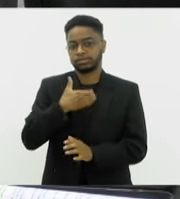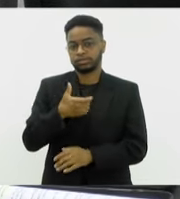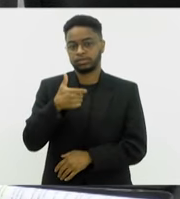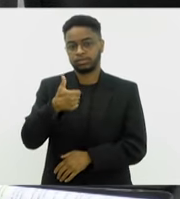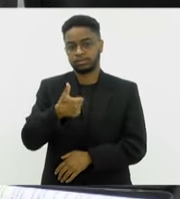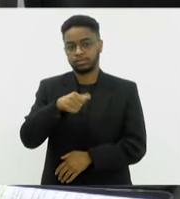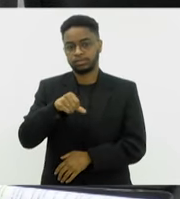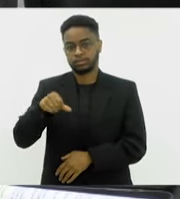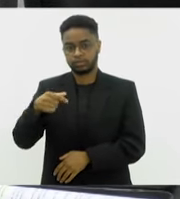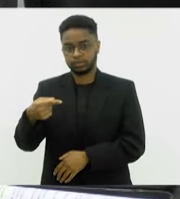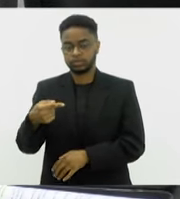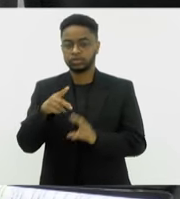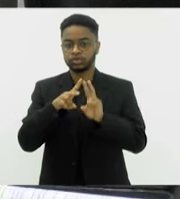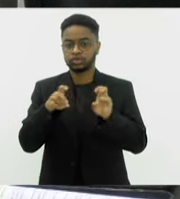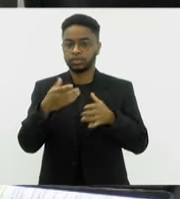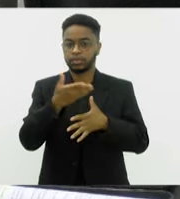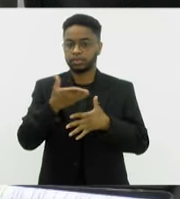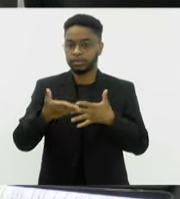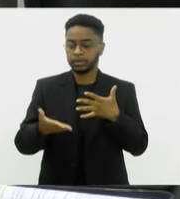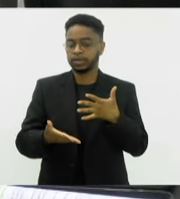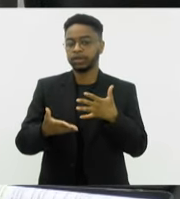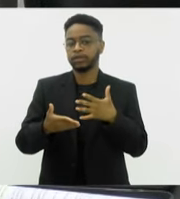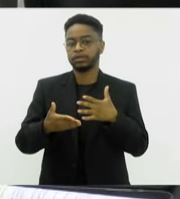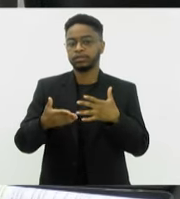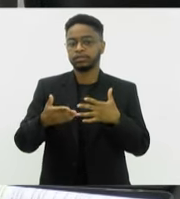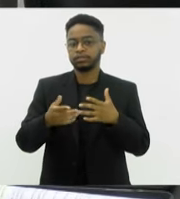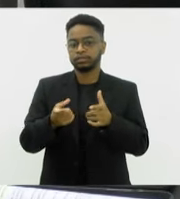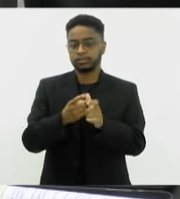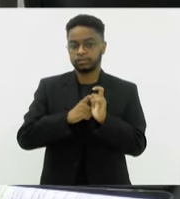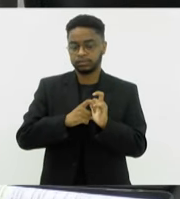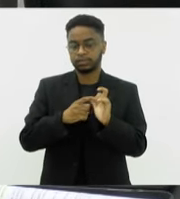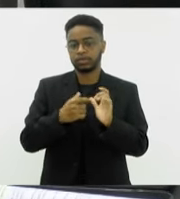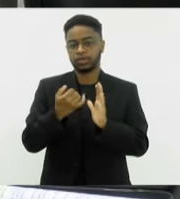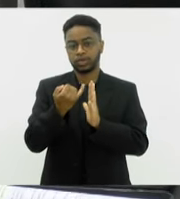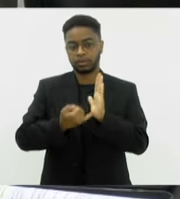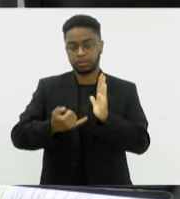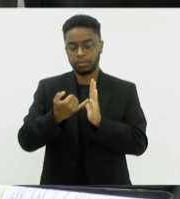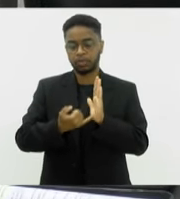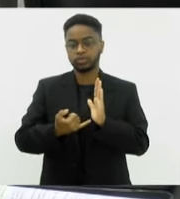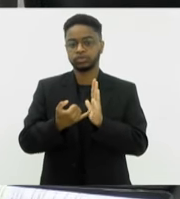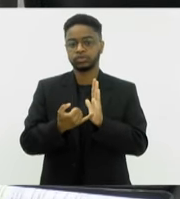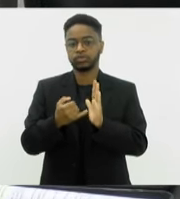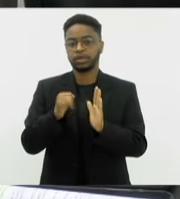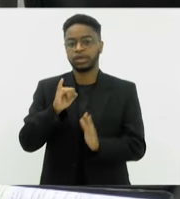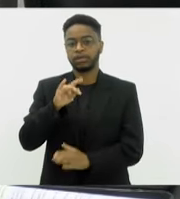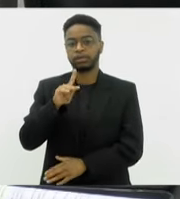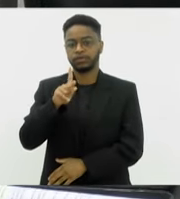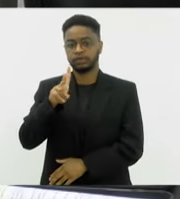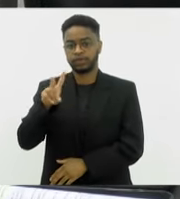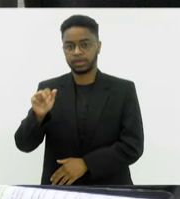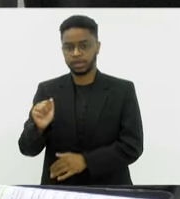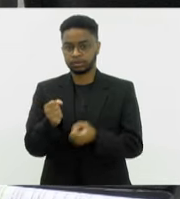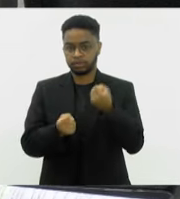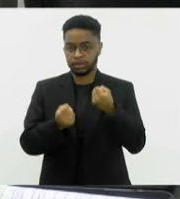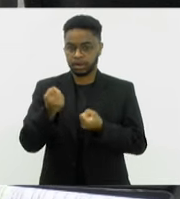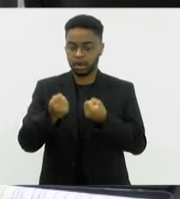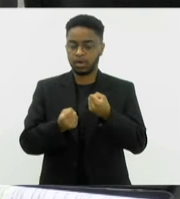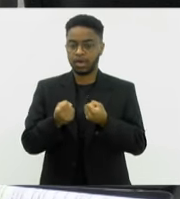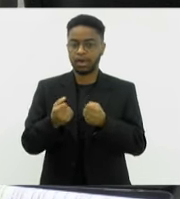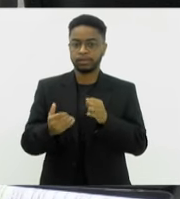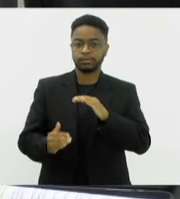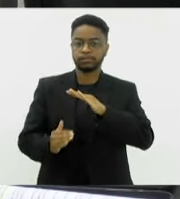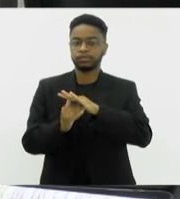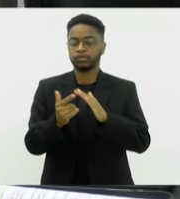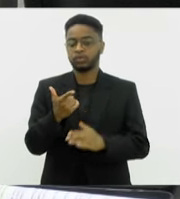para dispor sobre o parcelamento de dívidas do imposto sobre a propriedade de veículos automotores, IPVA, em até 12 cotas iguais mensais